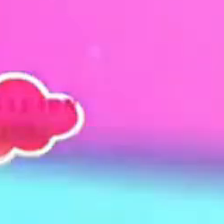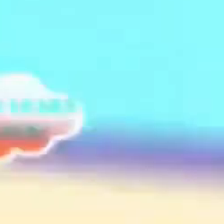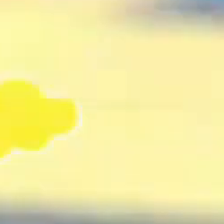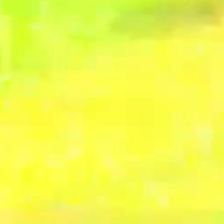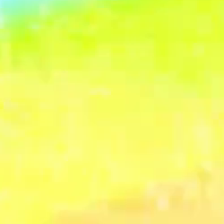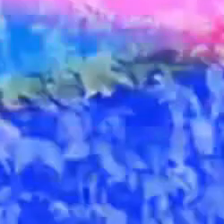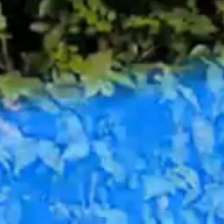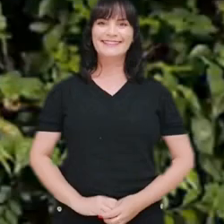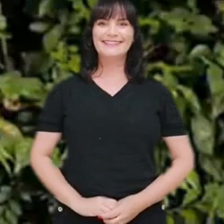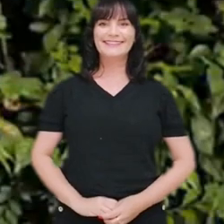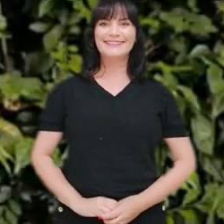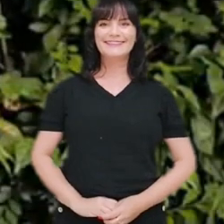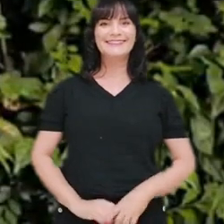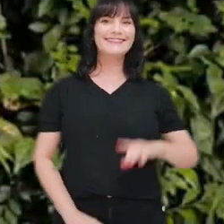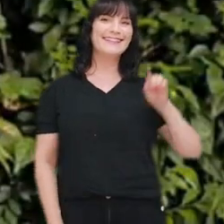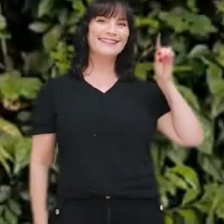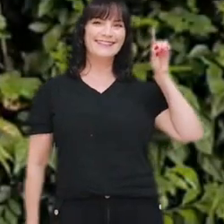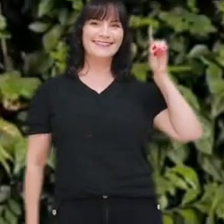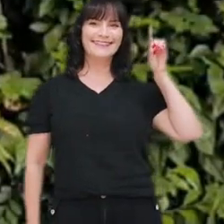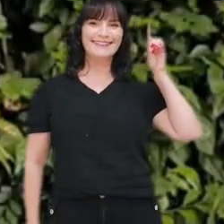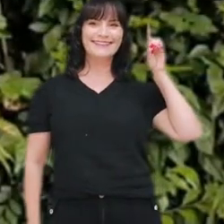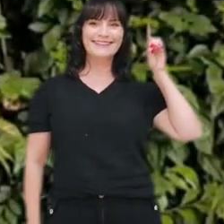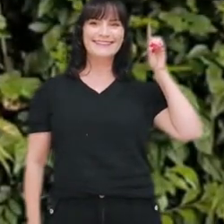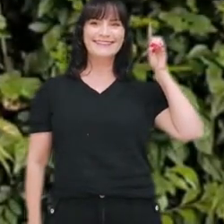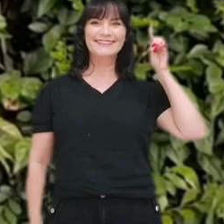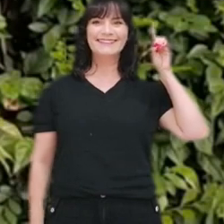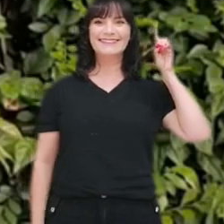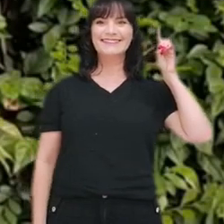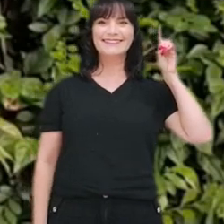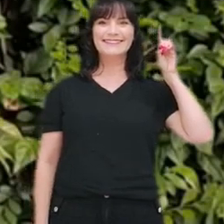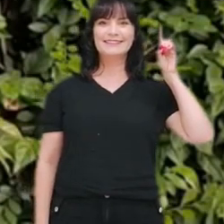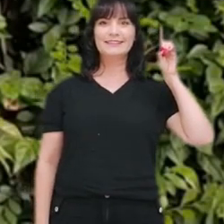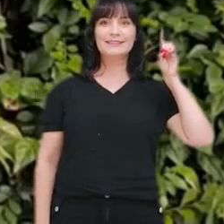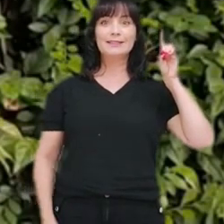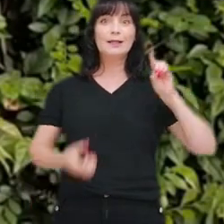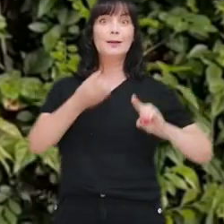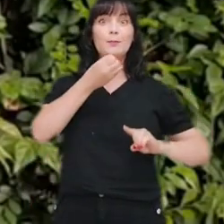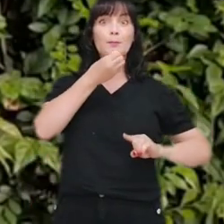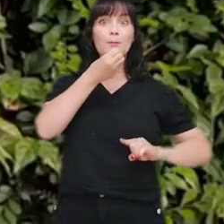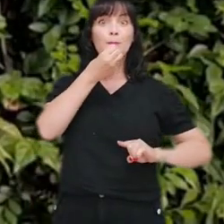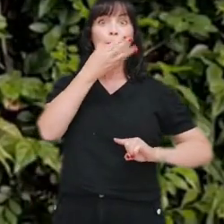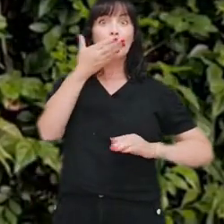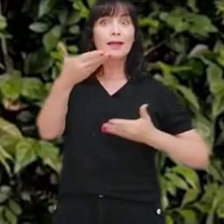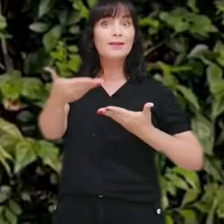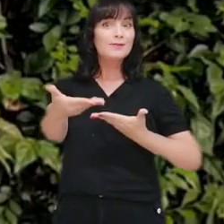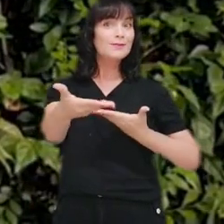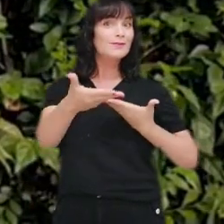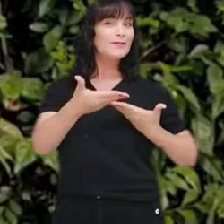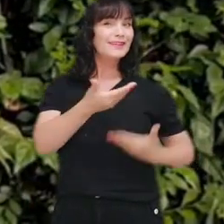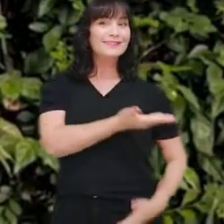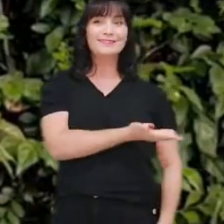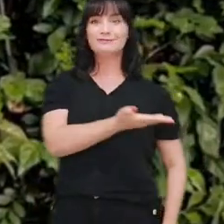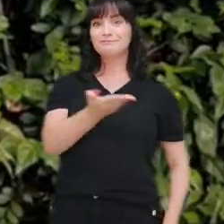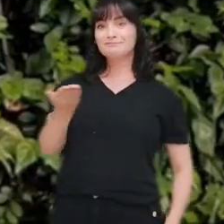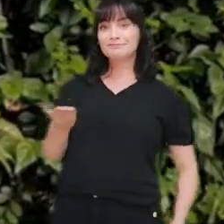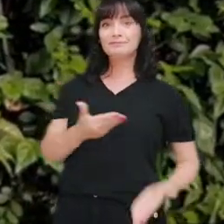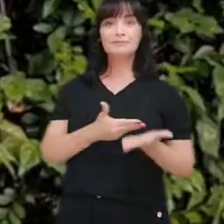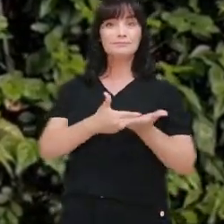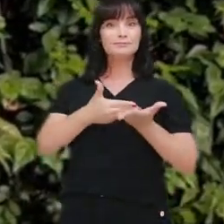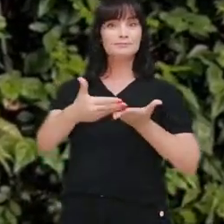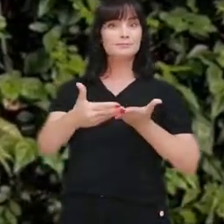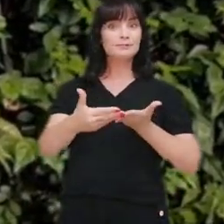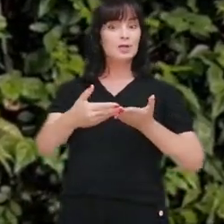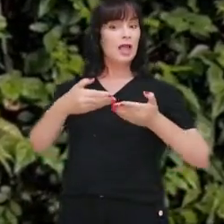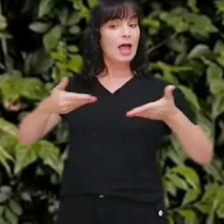your hands? Welcome, everyone! Sejam todos bem-vindos!